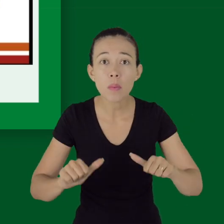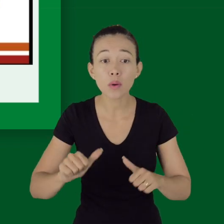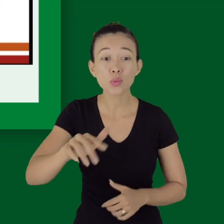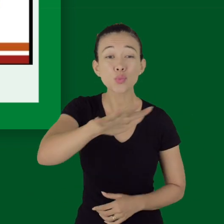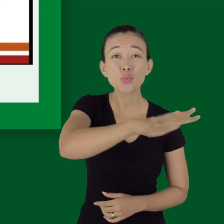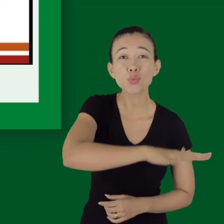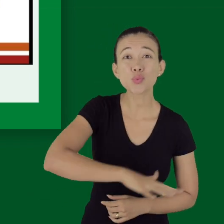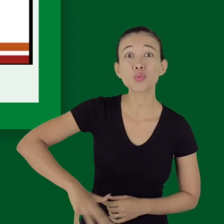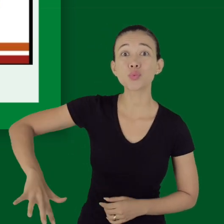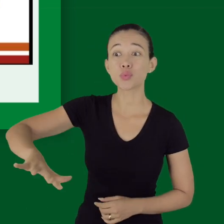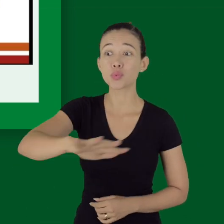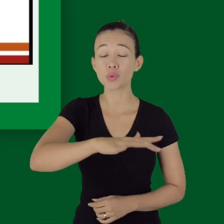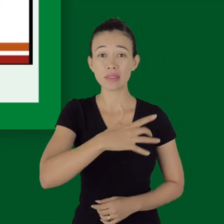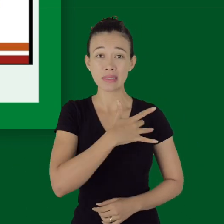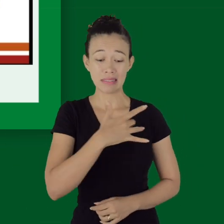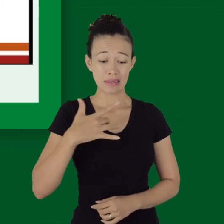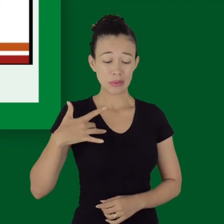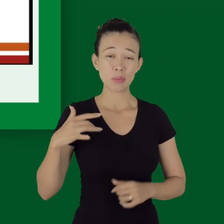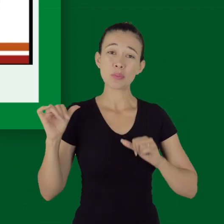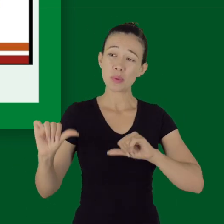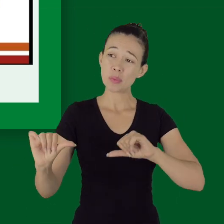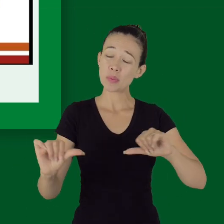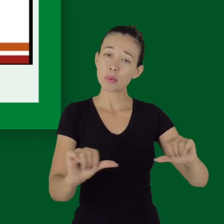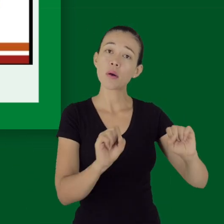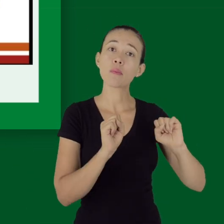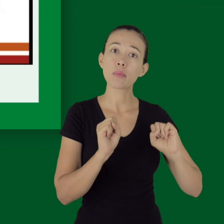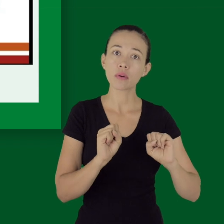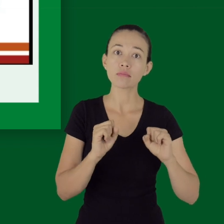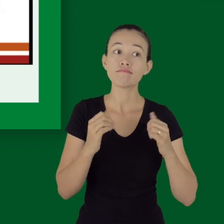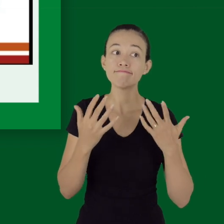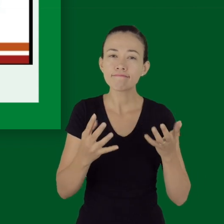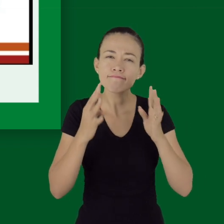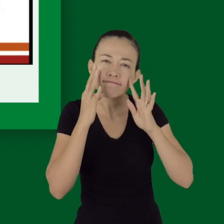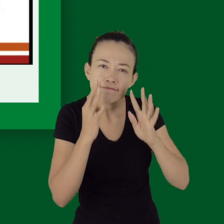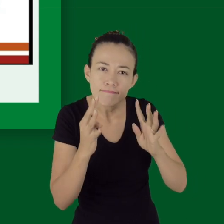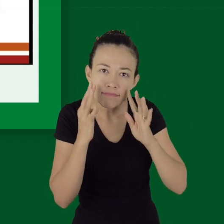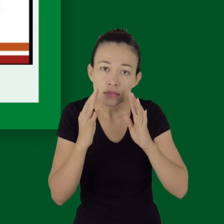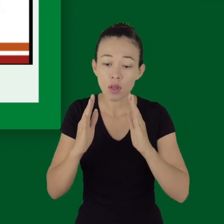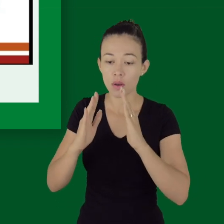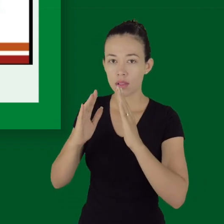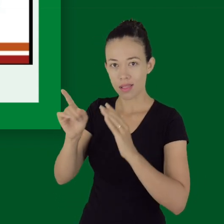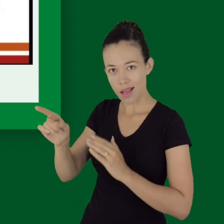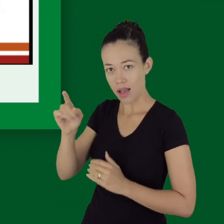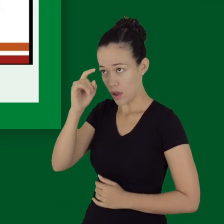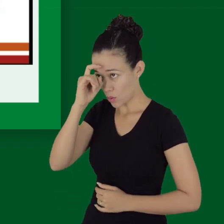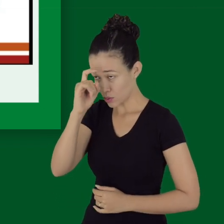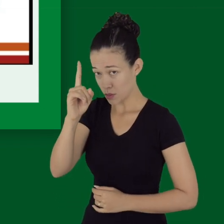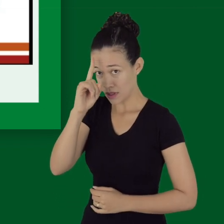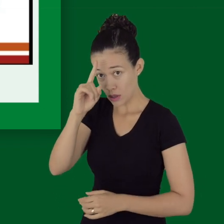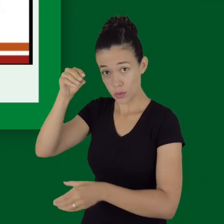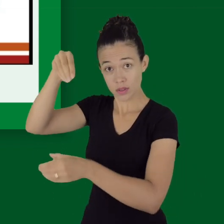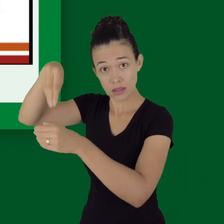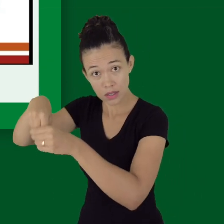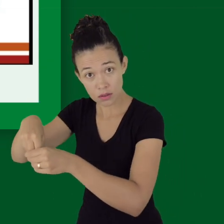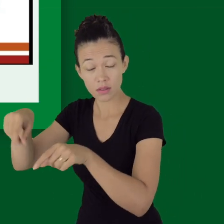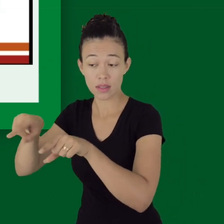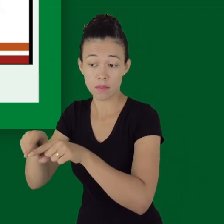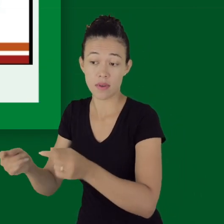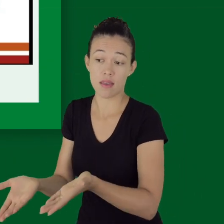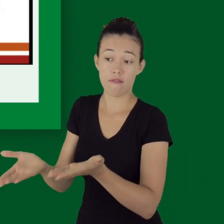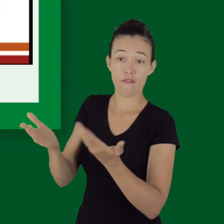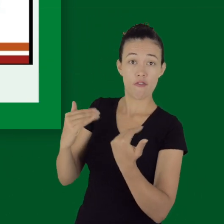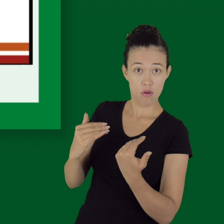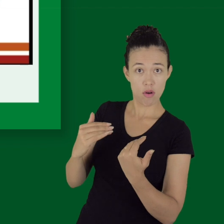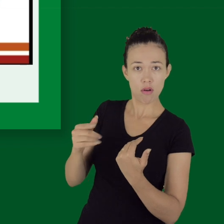esse paciente. Para a gente compreender um pouco mais, ainda dentro dessa epidemiologia, nós temos